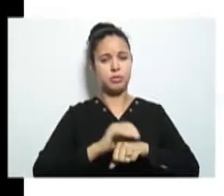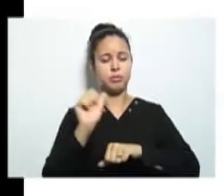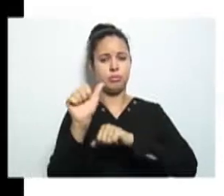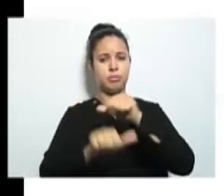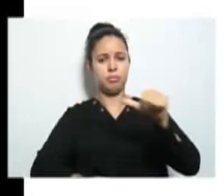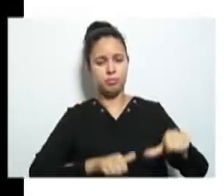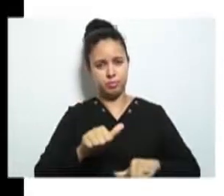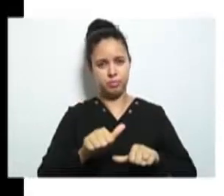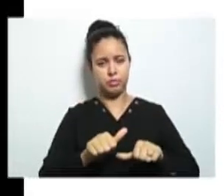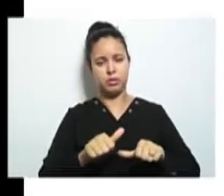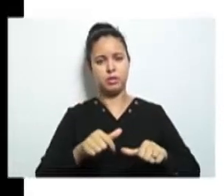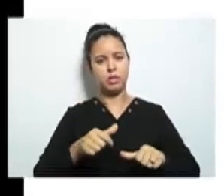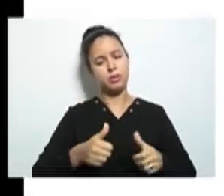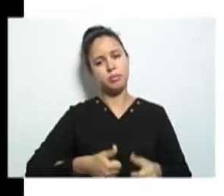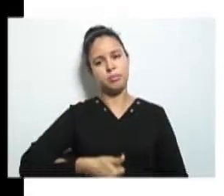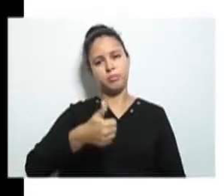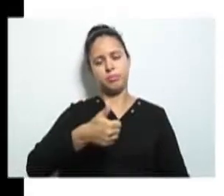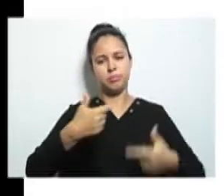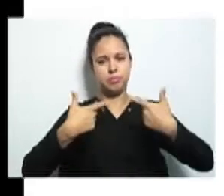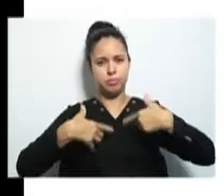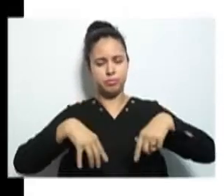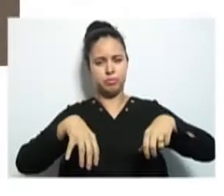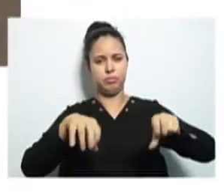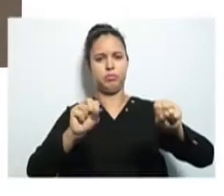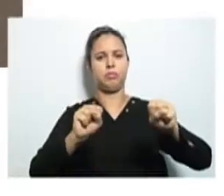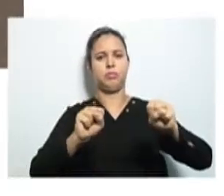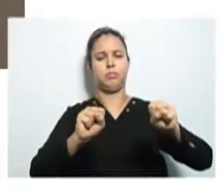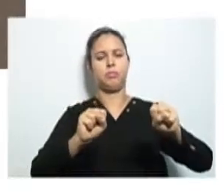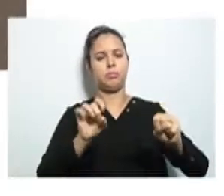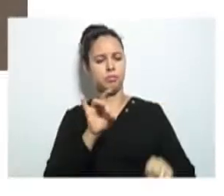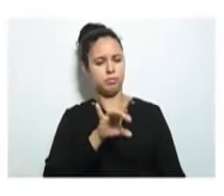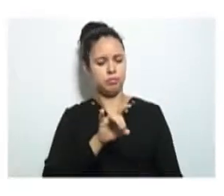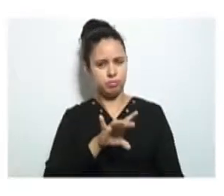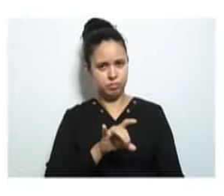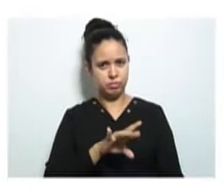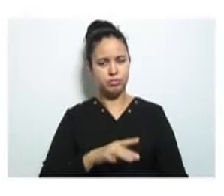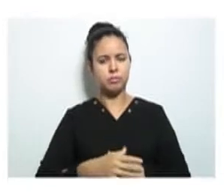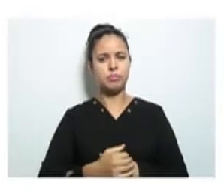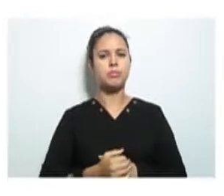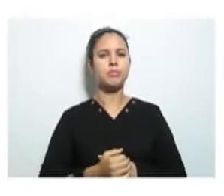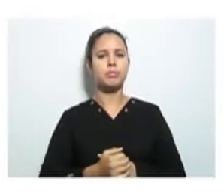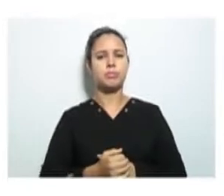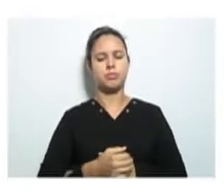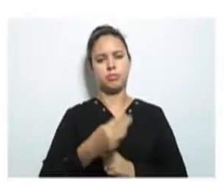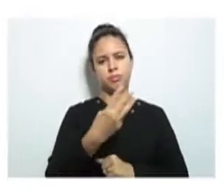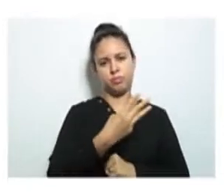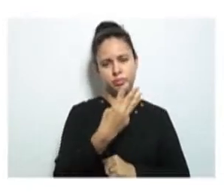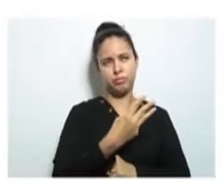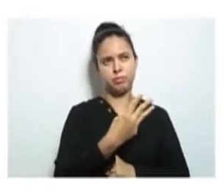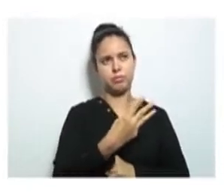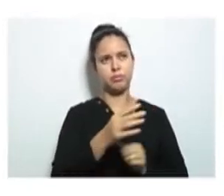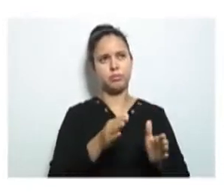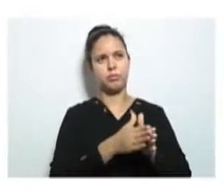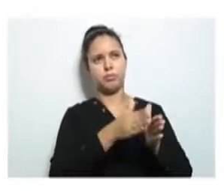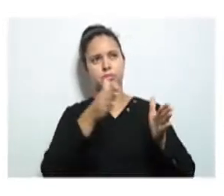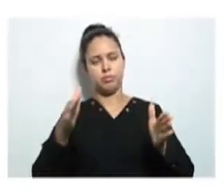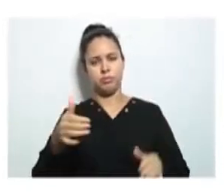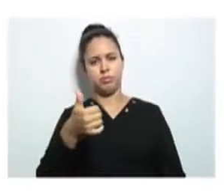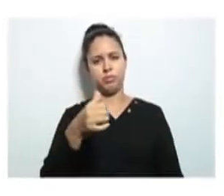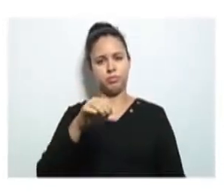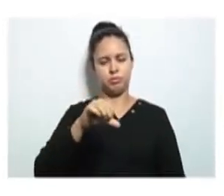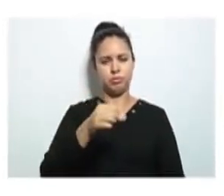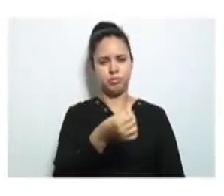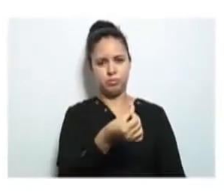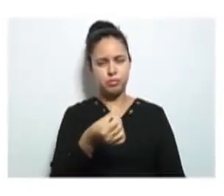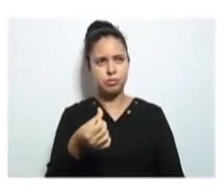das primeiras linguagens de programação, Assembly e Fortran. Terceira fase, de